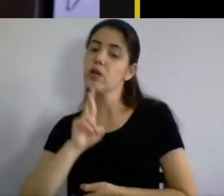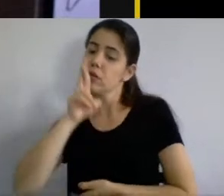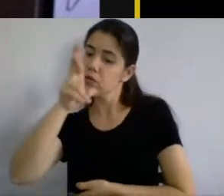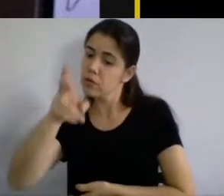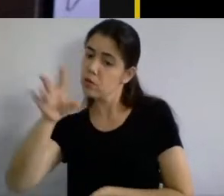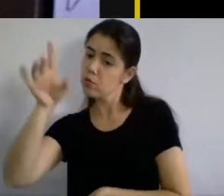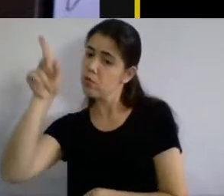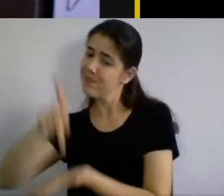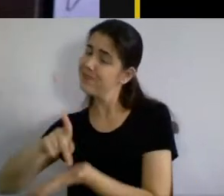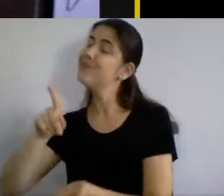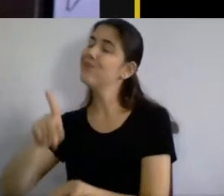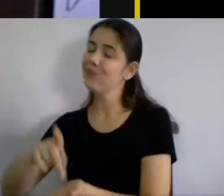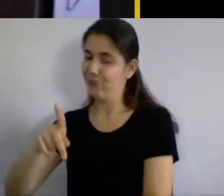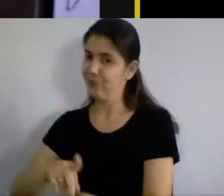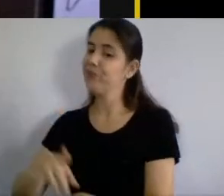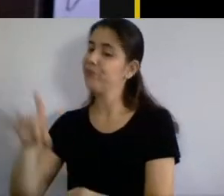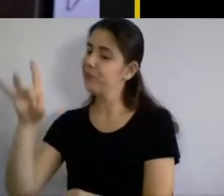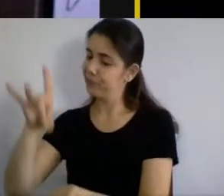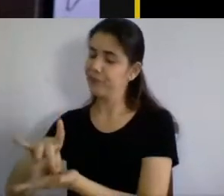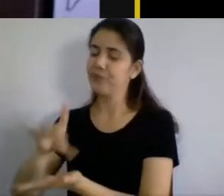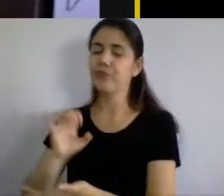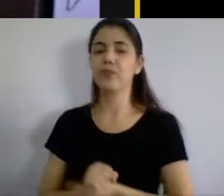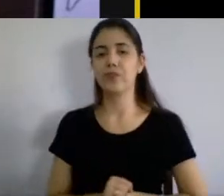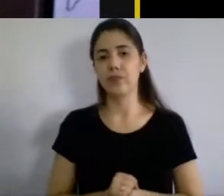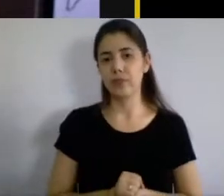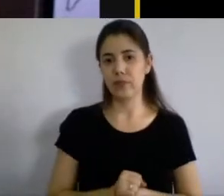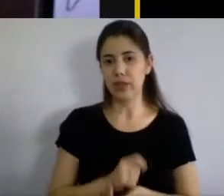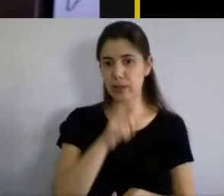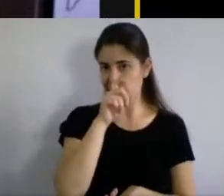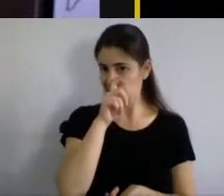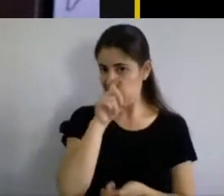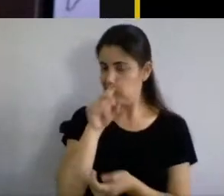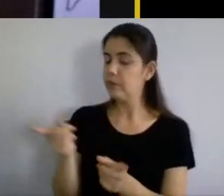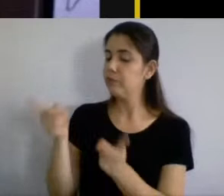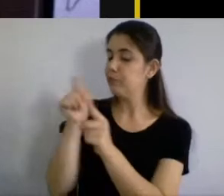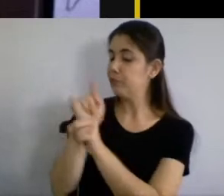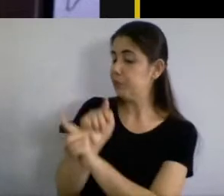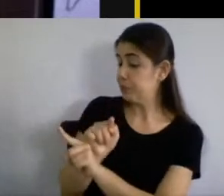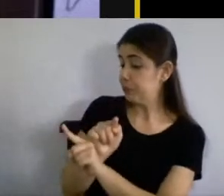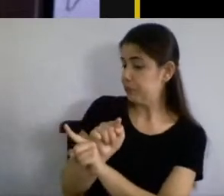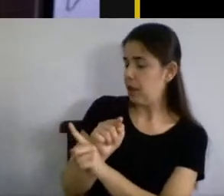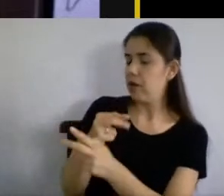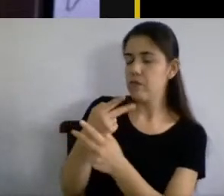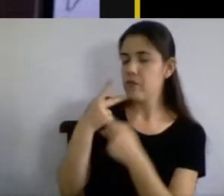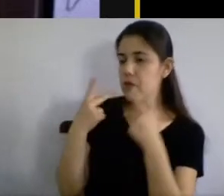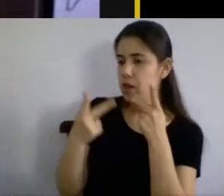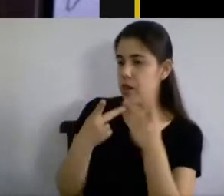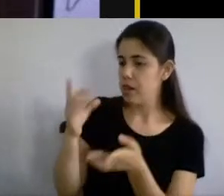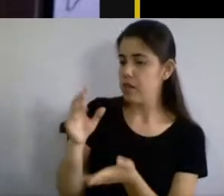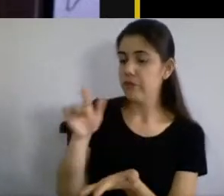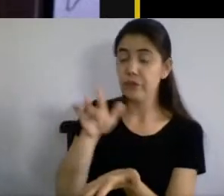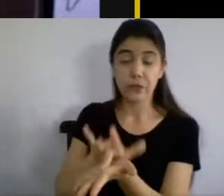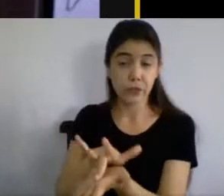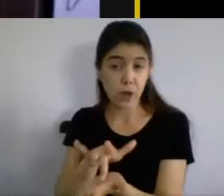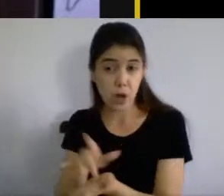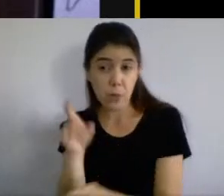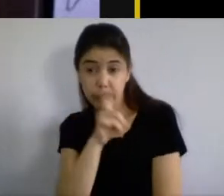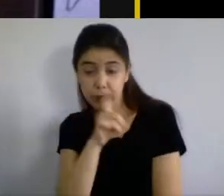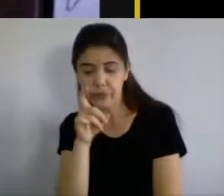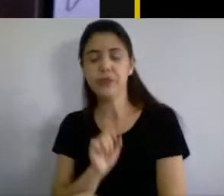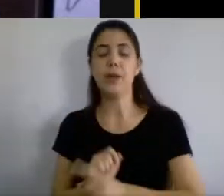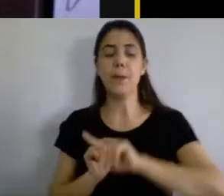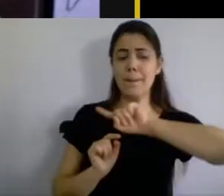são verdadeiros, opondo a argumentos falsos e argumentos mentirosos. Enquanto que a retórica não.